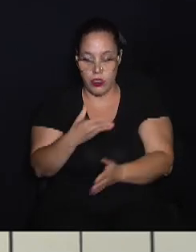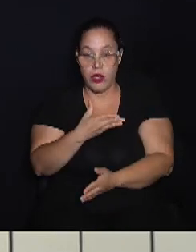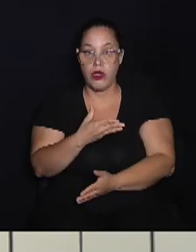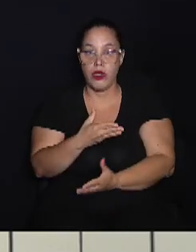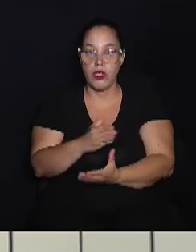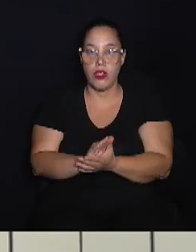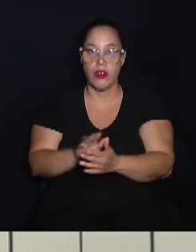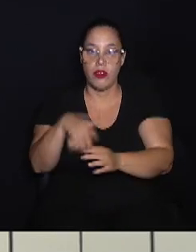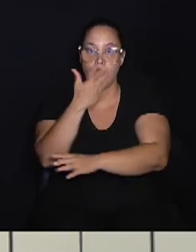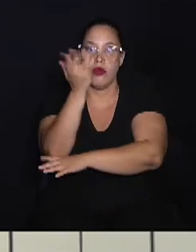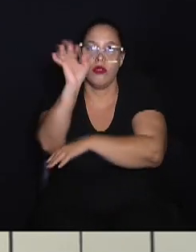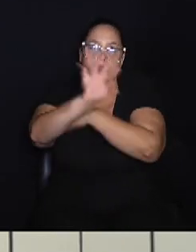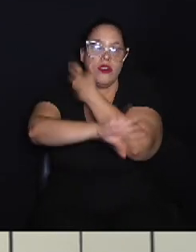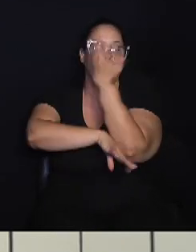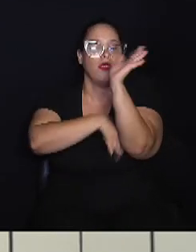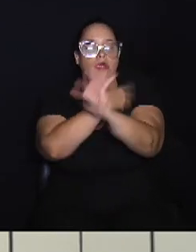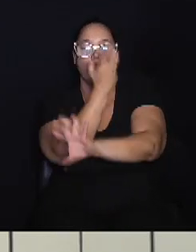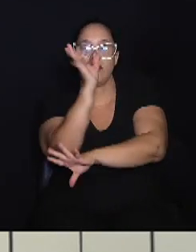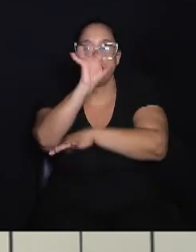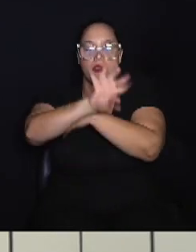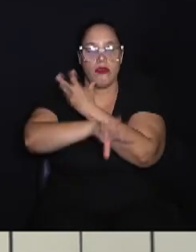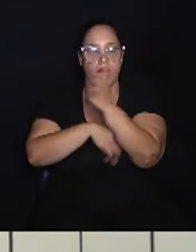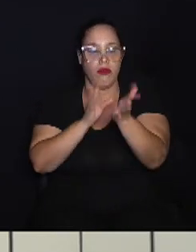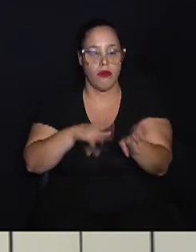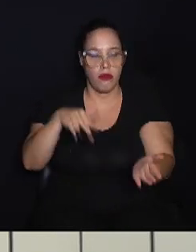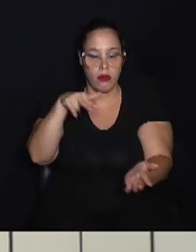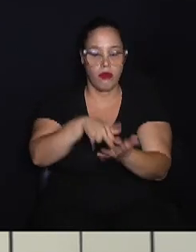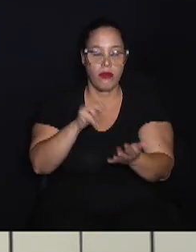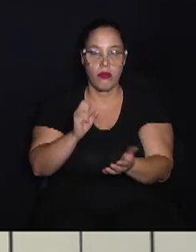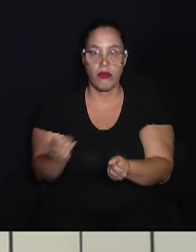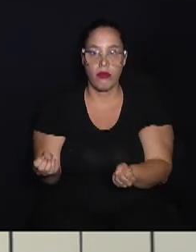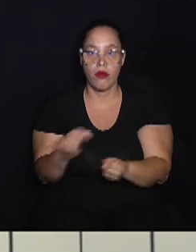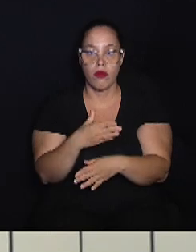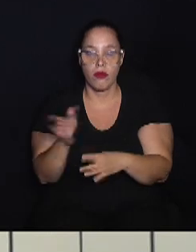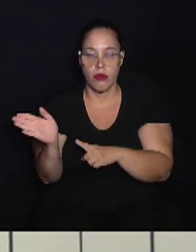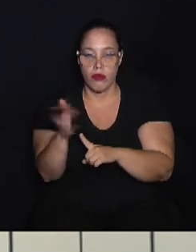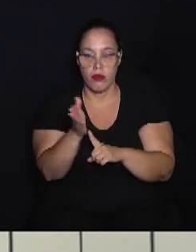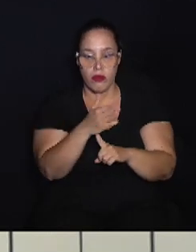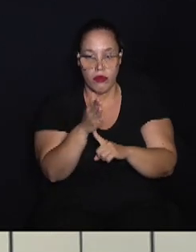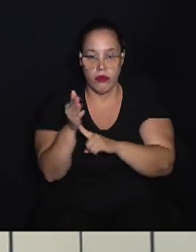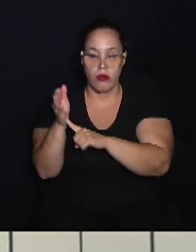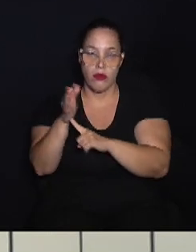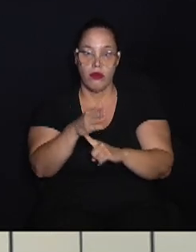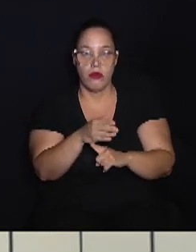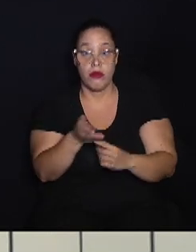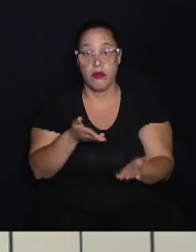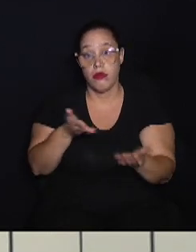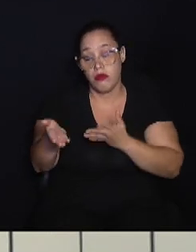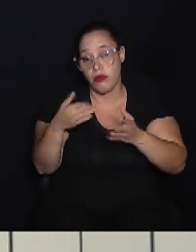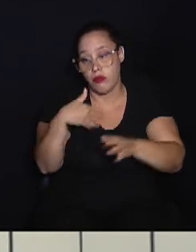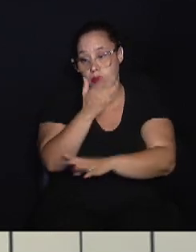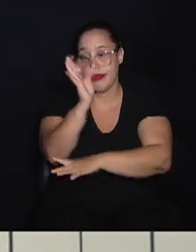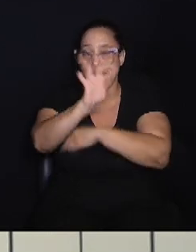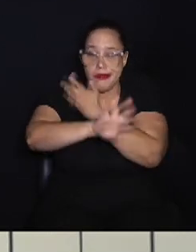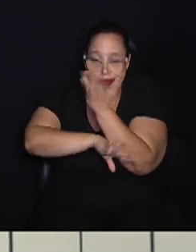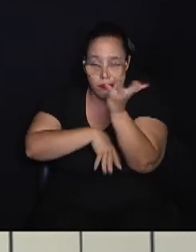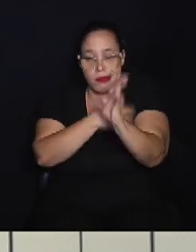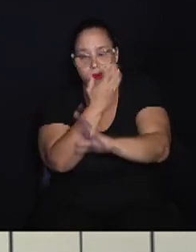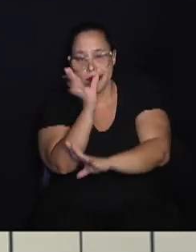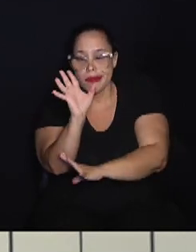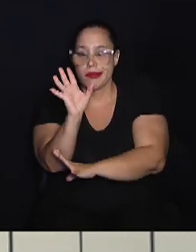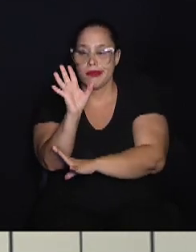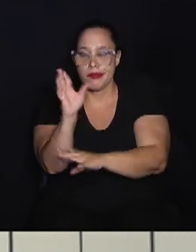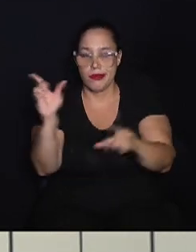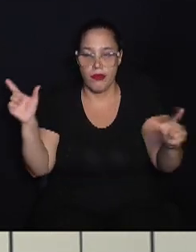arborização Urbana e a implementação de novas tecnologias para o manejo das árvores da cidade para